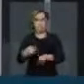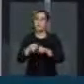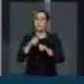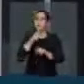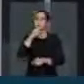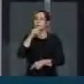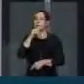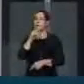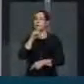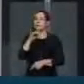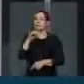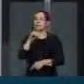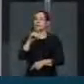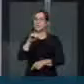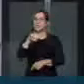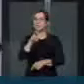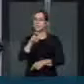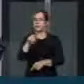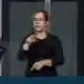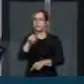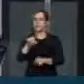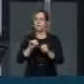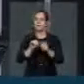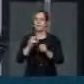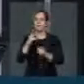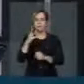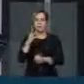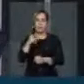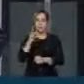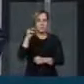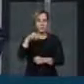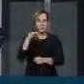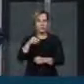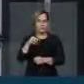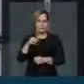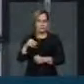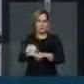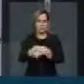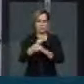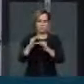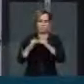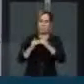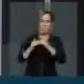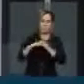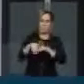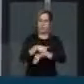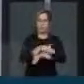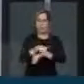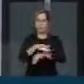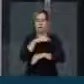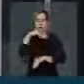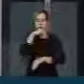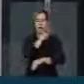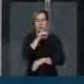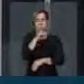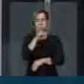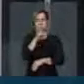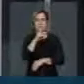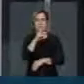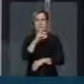Júlio vai fazer 40 Km veículo para onde de transtorno rápido BRT